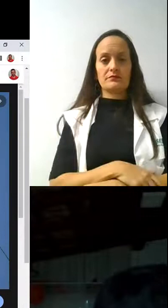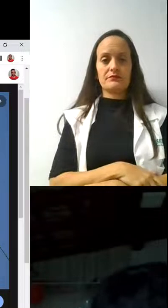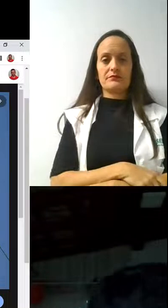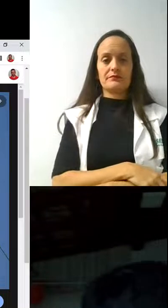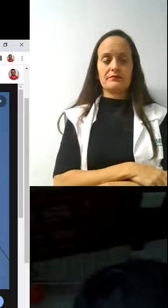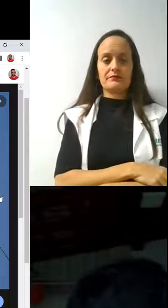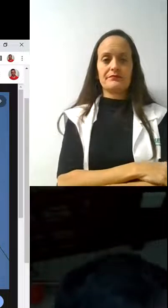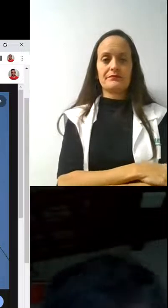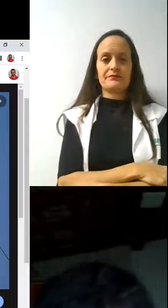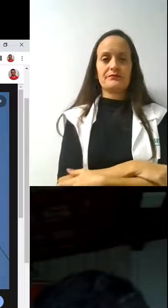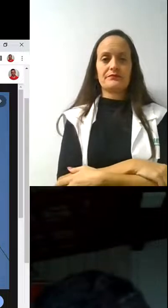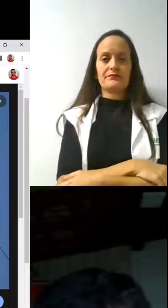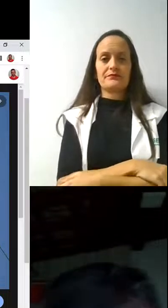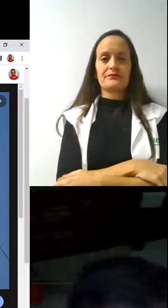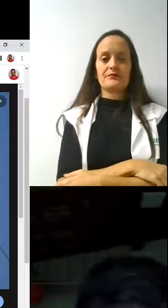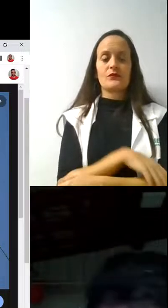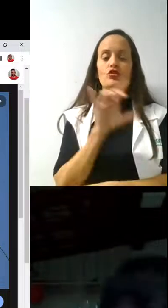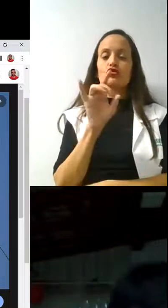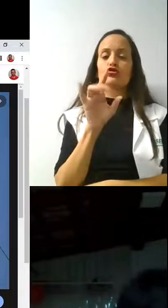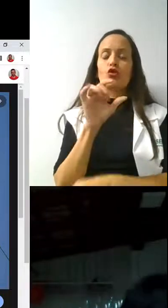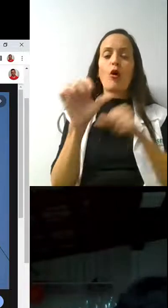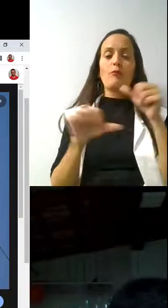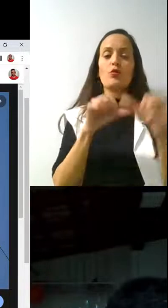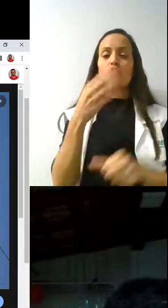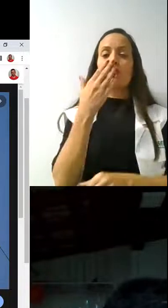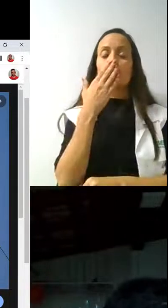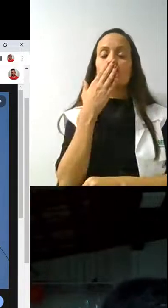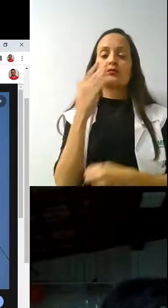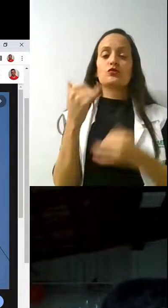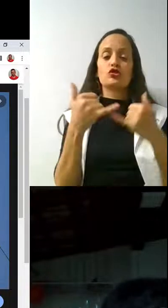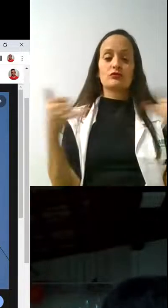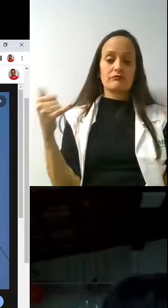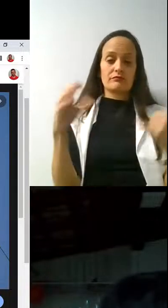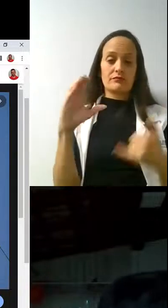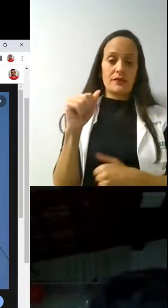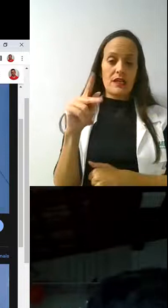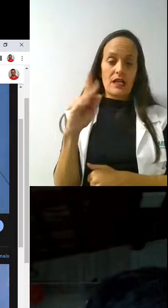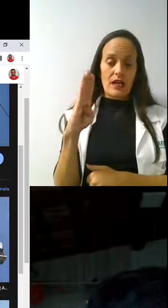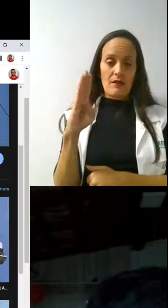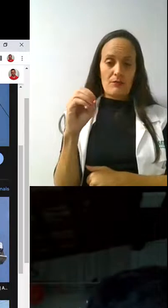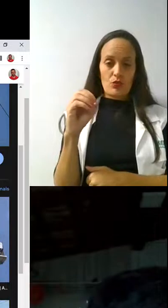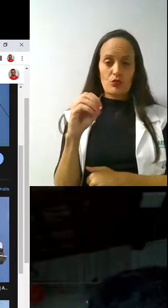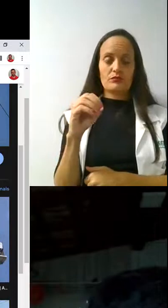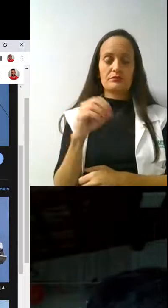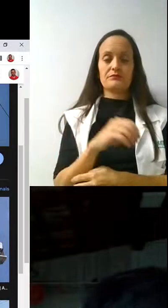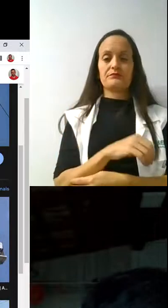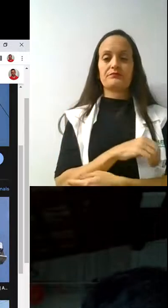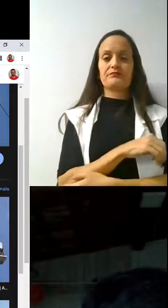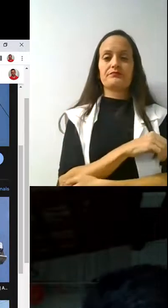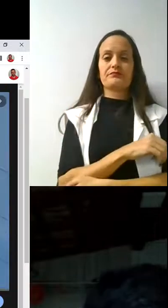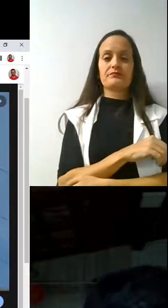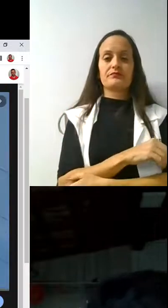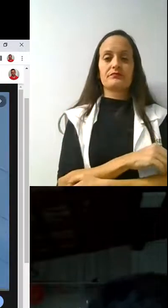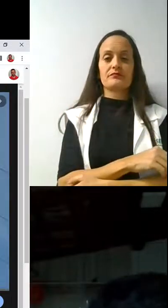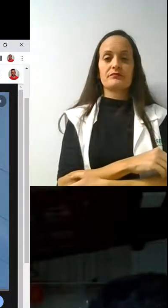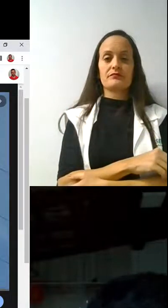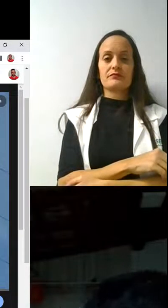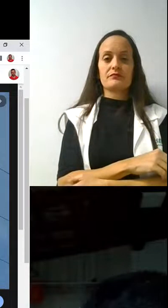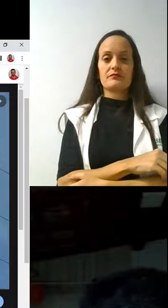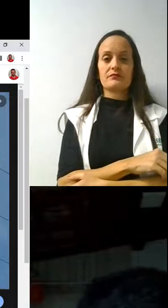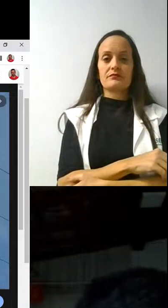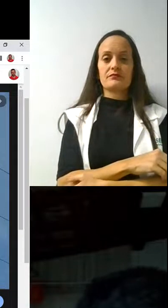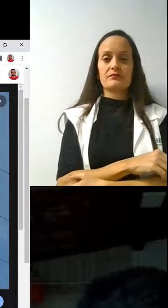também, não, né? Só muda o tipo de cabo aqui, né? Na rede compacta usa o cabo que tem proteção. Na rede convencional usa